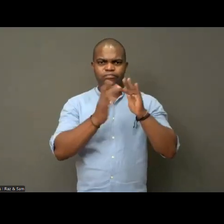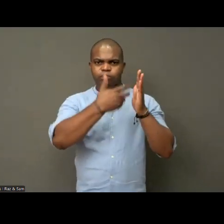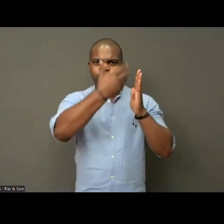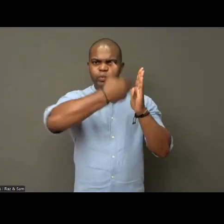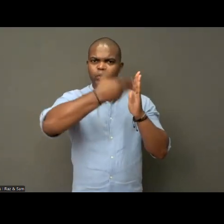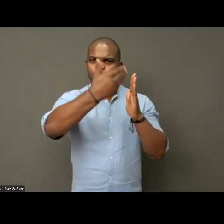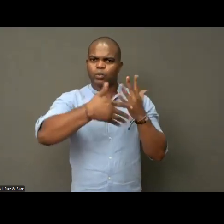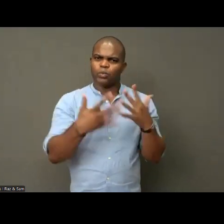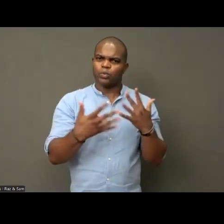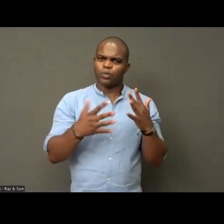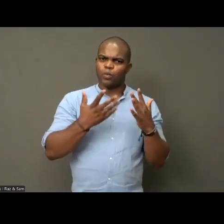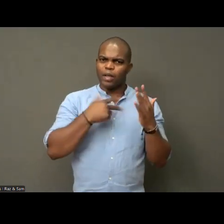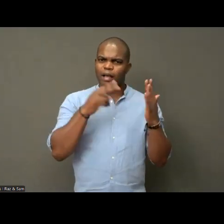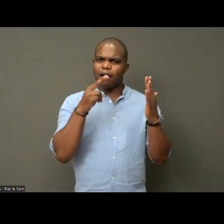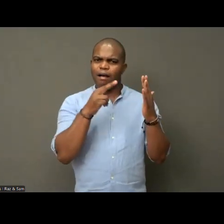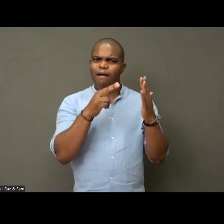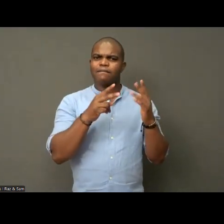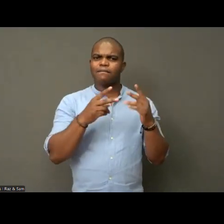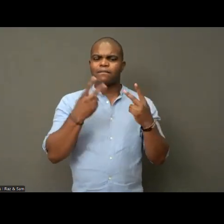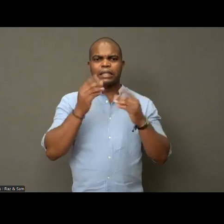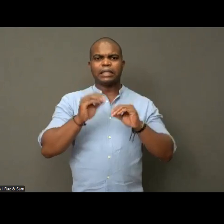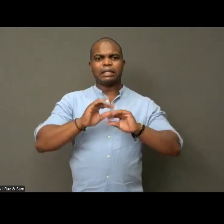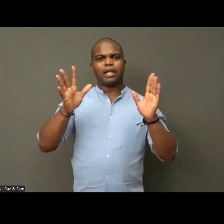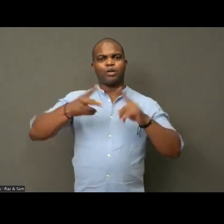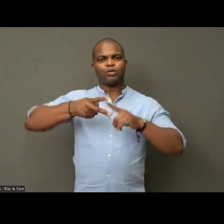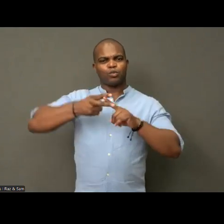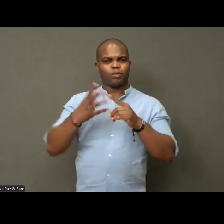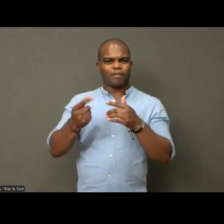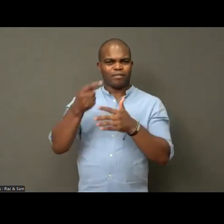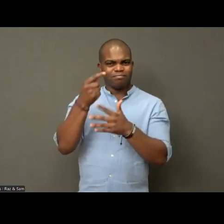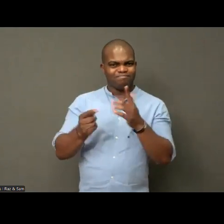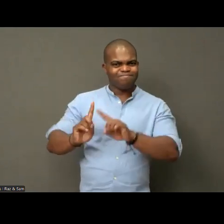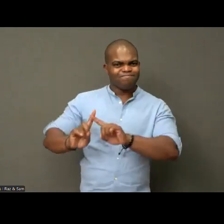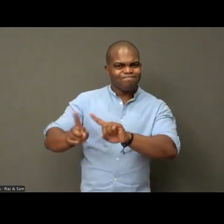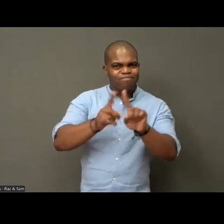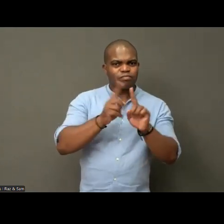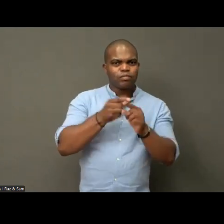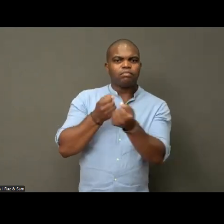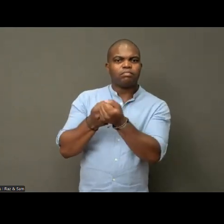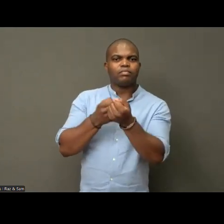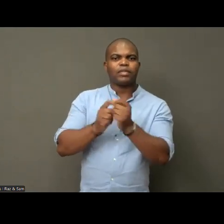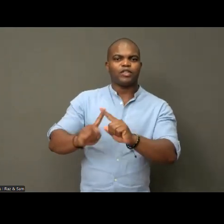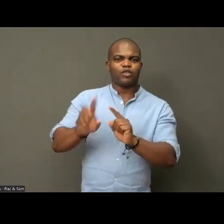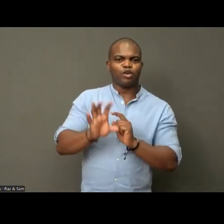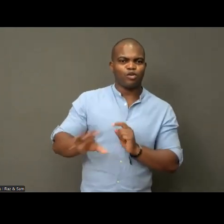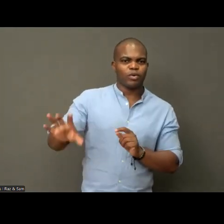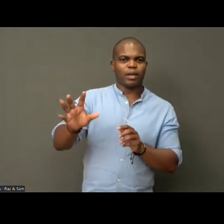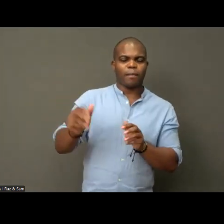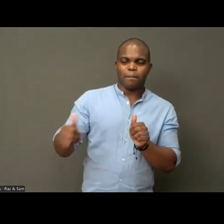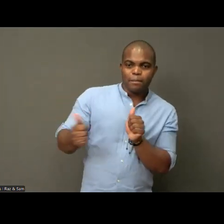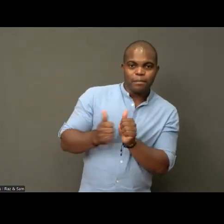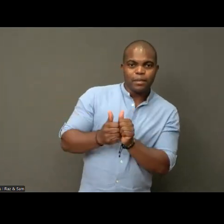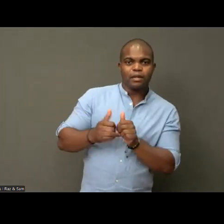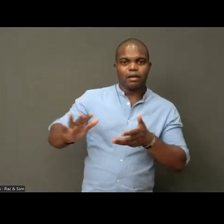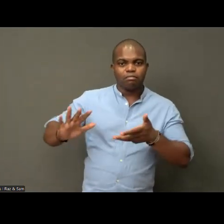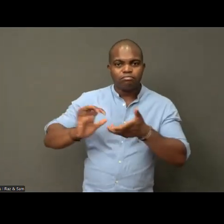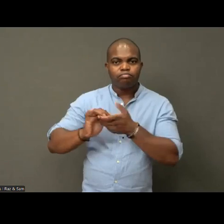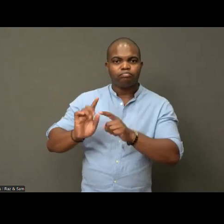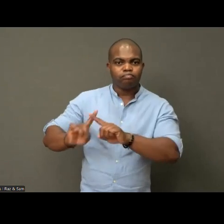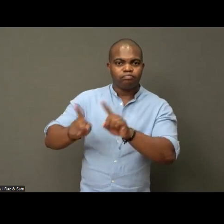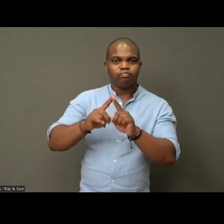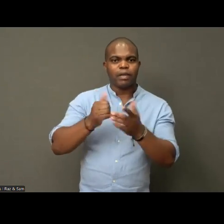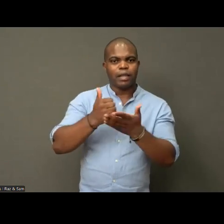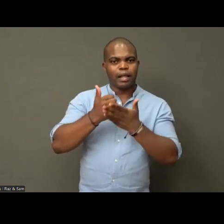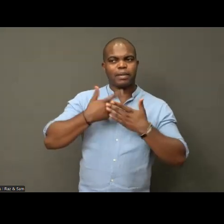países, parceiros e partes interessadas a entender melhor a iniciativa de eliminação e o progresso em direção às metas de eliminação.